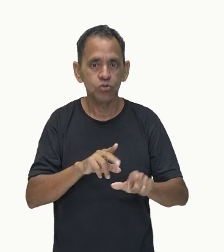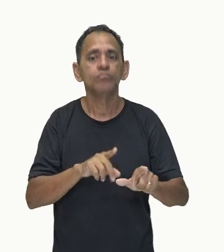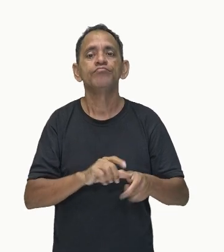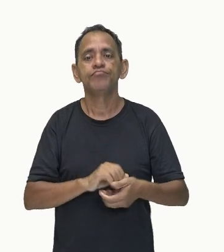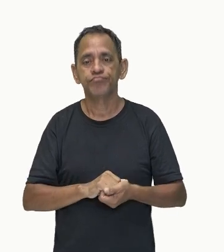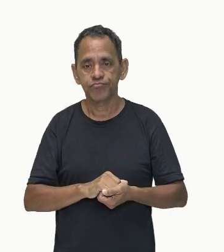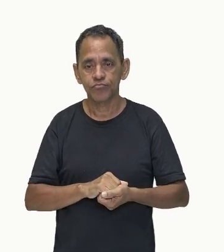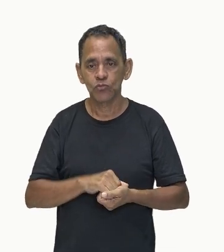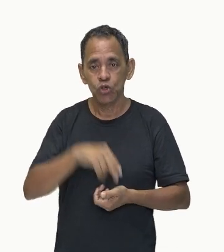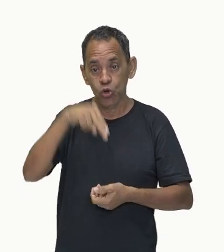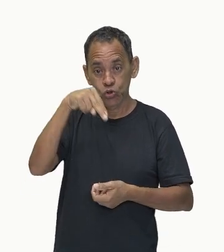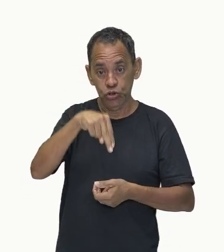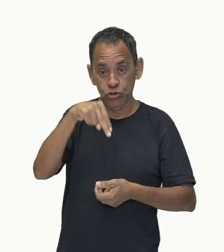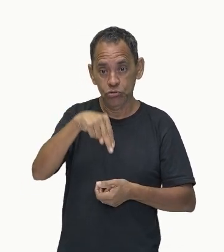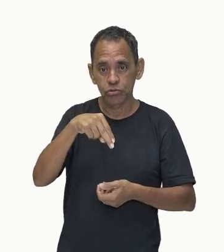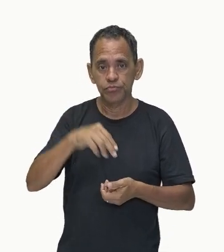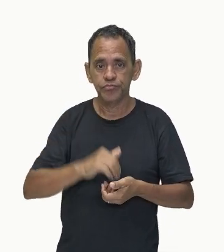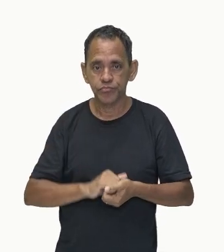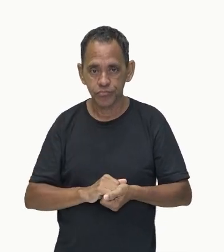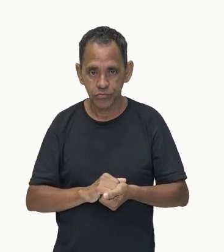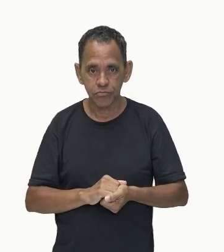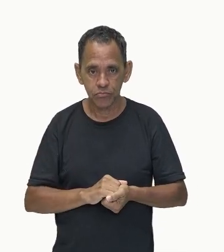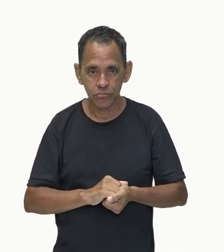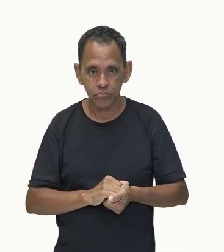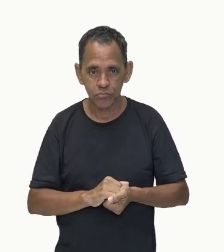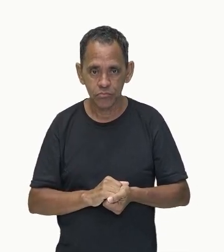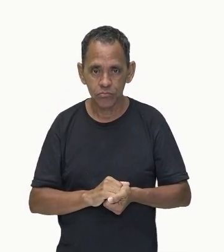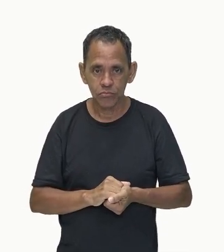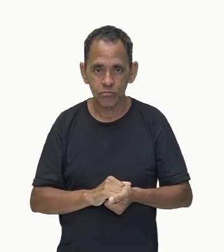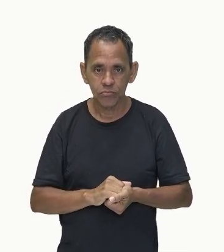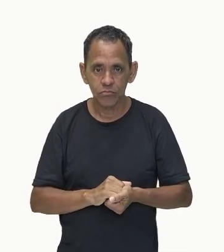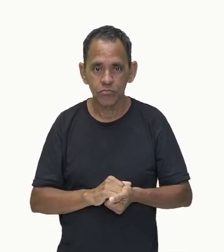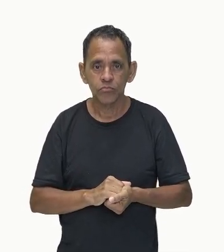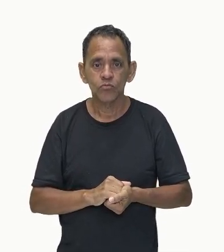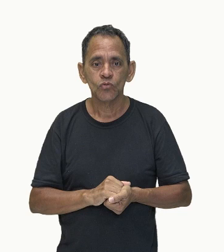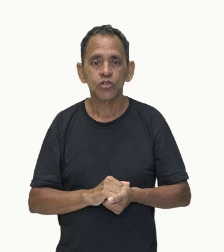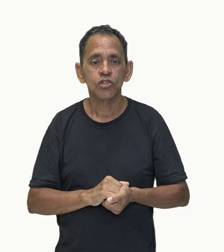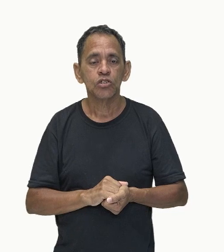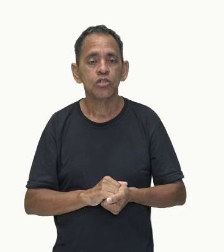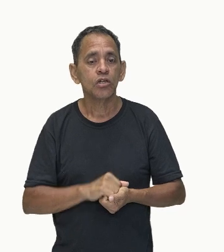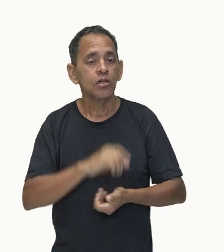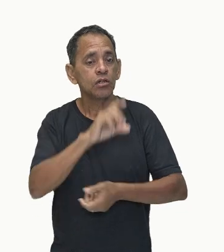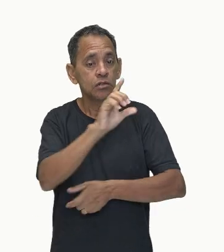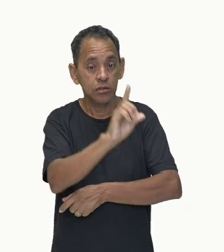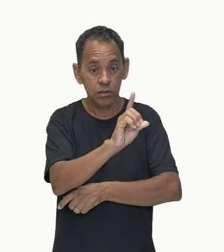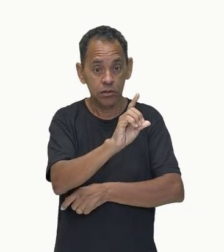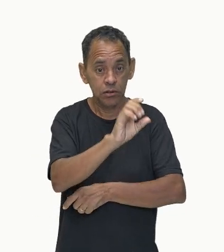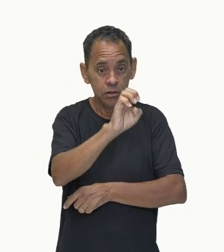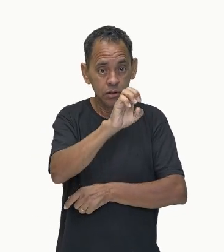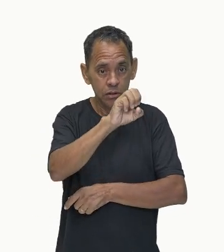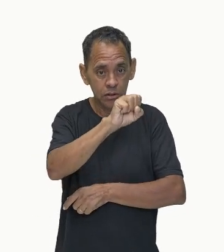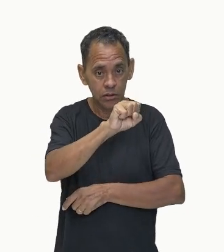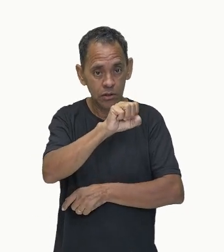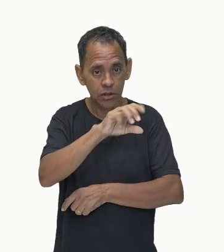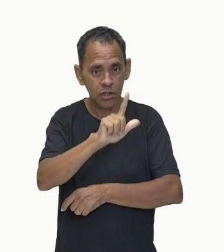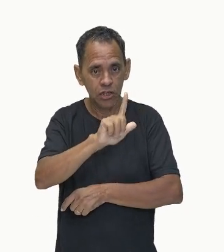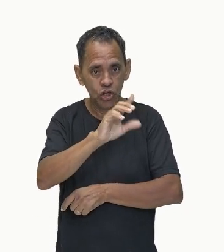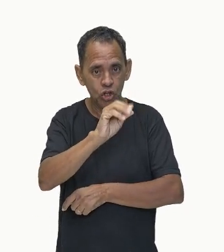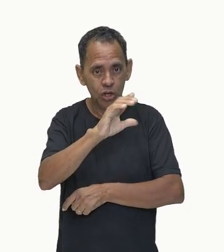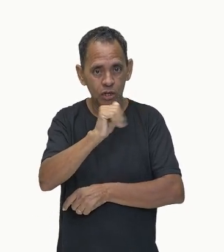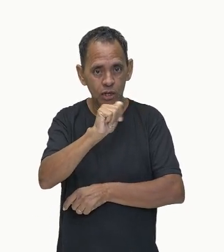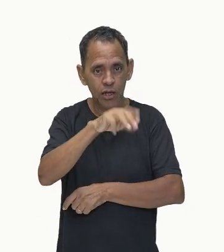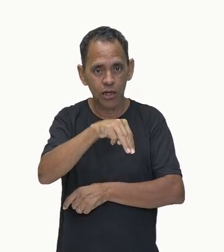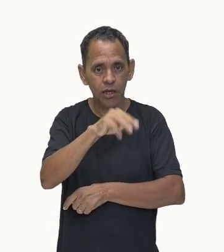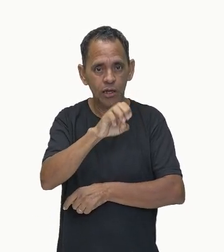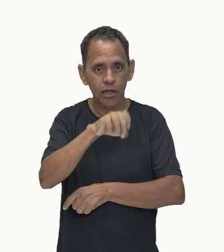nosso grande Isaac Newton. O símbolo é o N. E o deslocamento também é uma grandeza